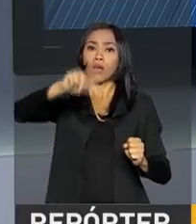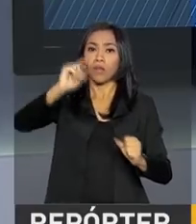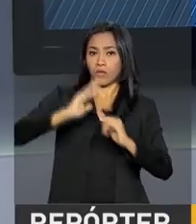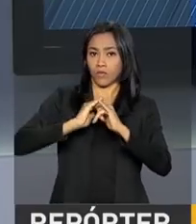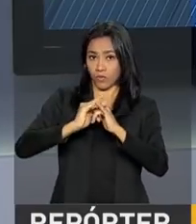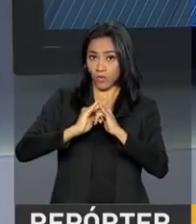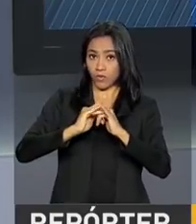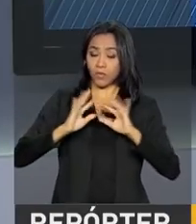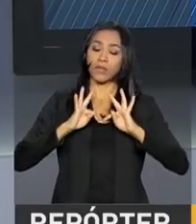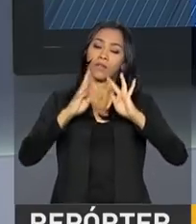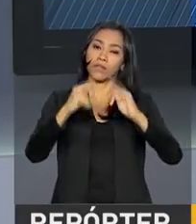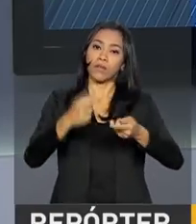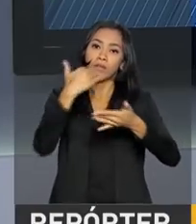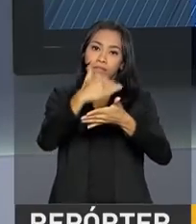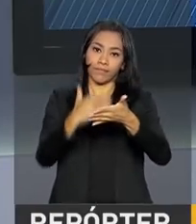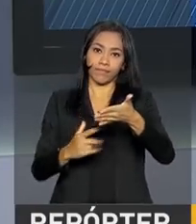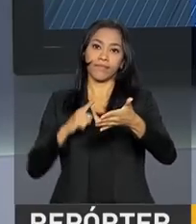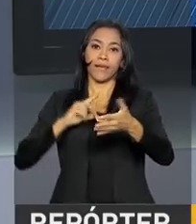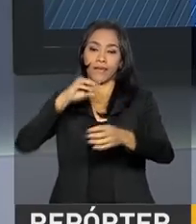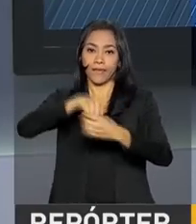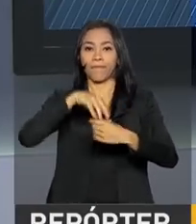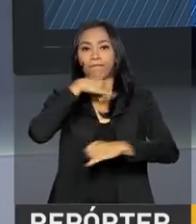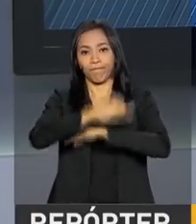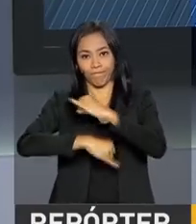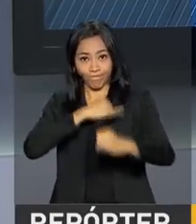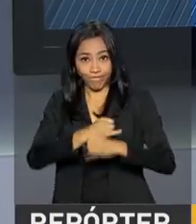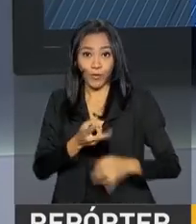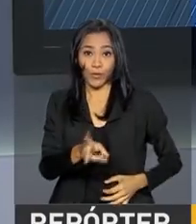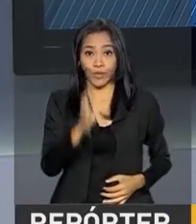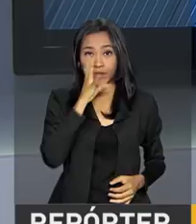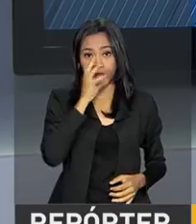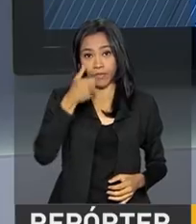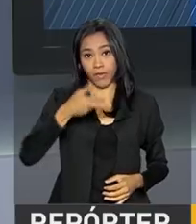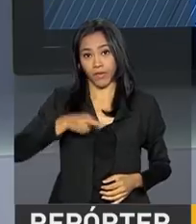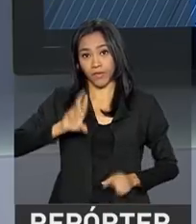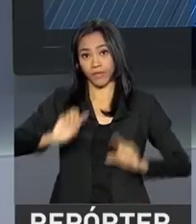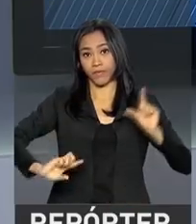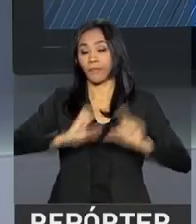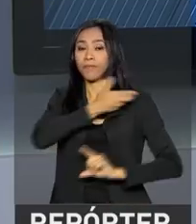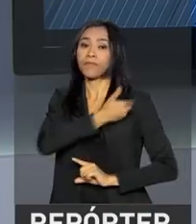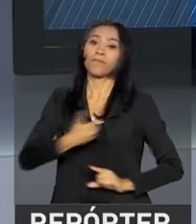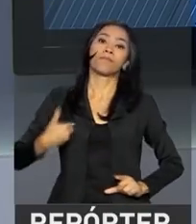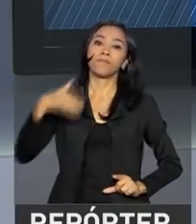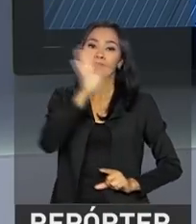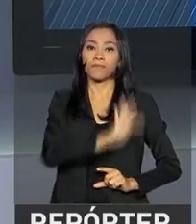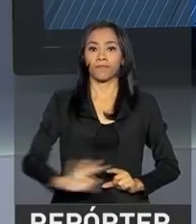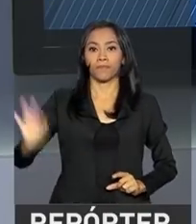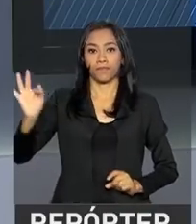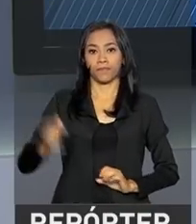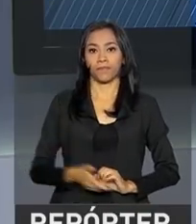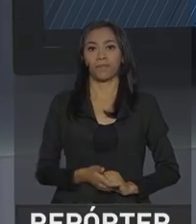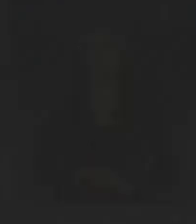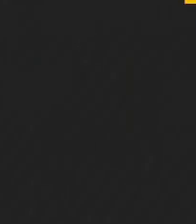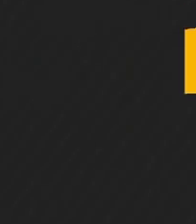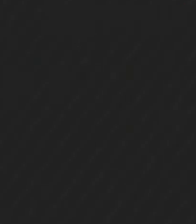youtube e toda nossa programação também está na internet continue na nbr a tv do governo federal